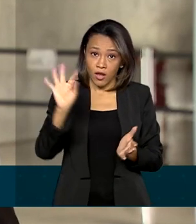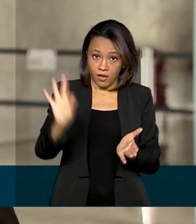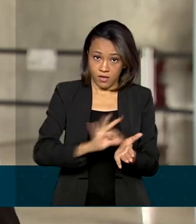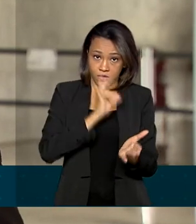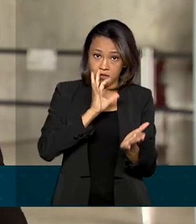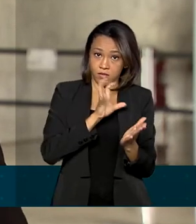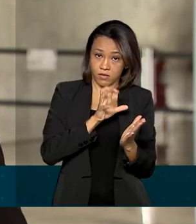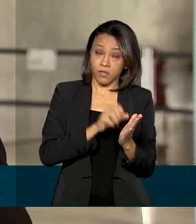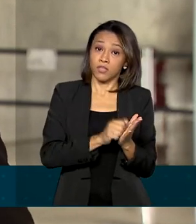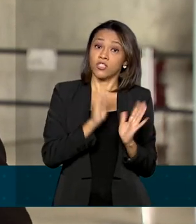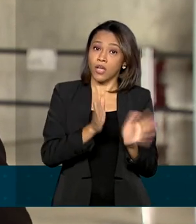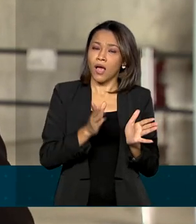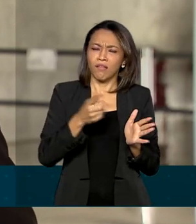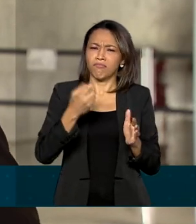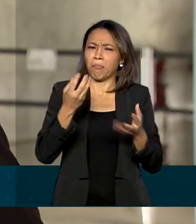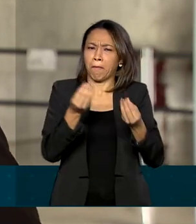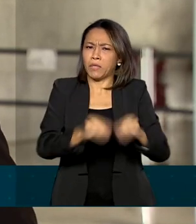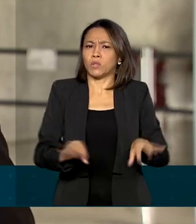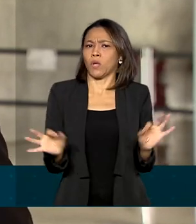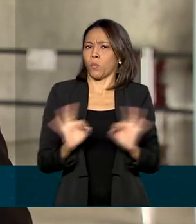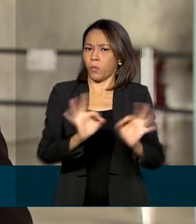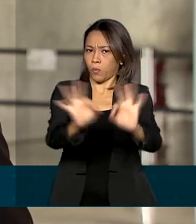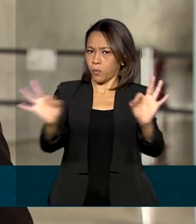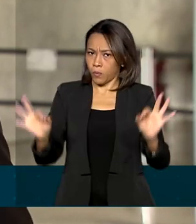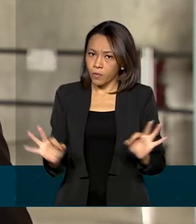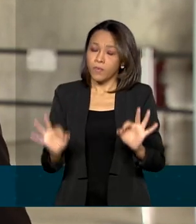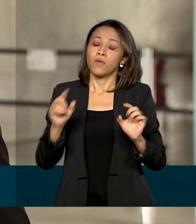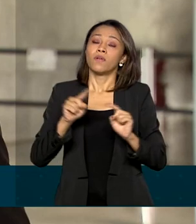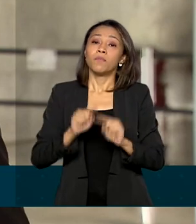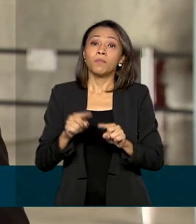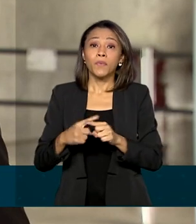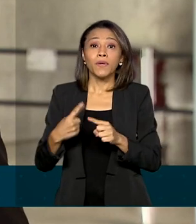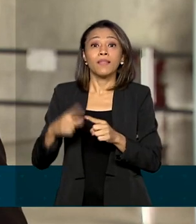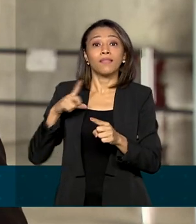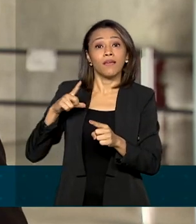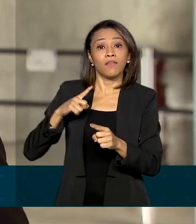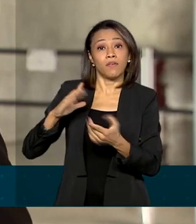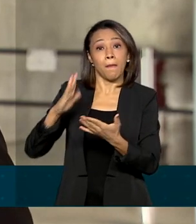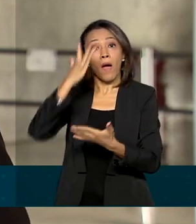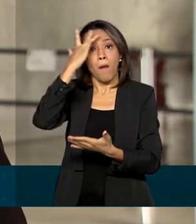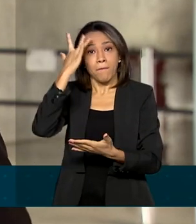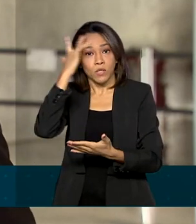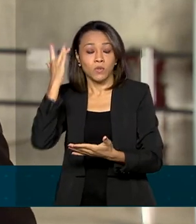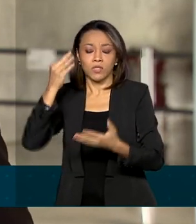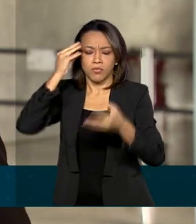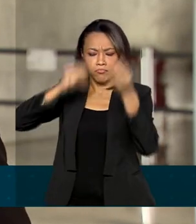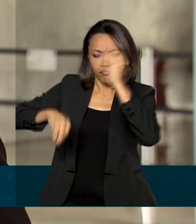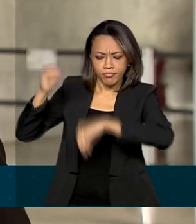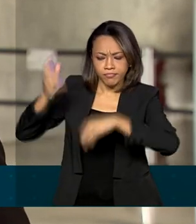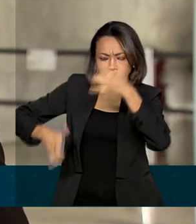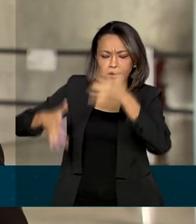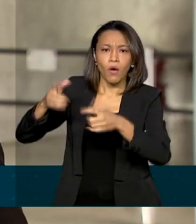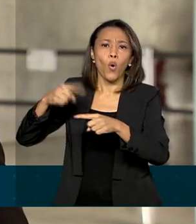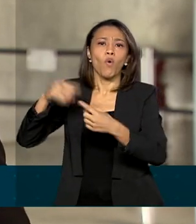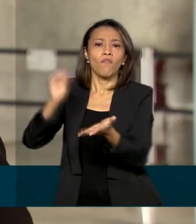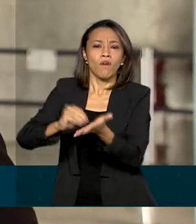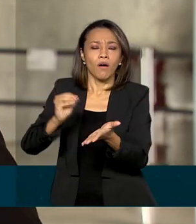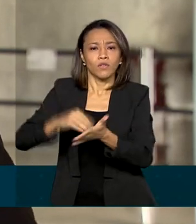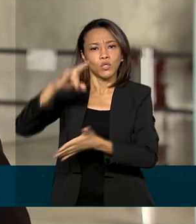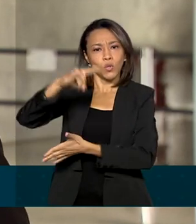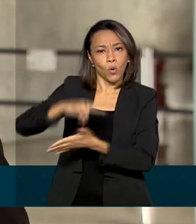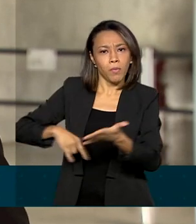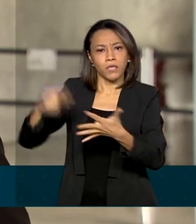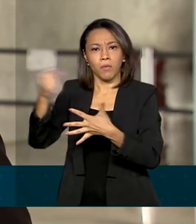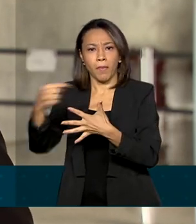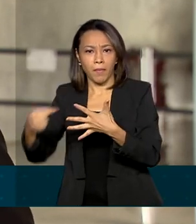O FIES oferece 50 mil vagas que não foram preenchidas por desistência do candidato ou por falta de documentação necessária.